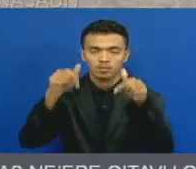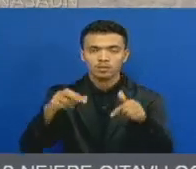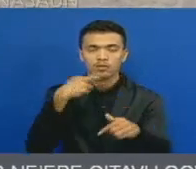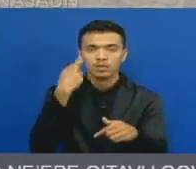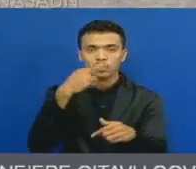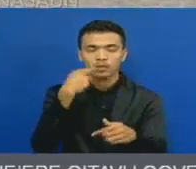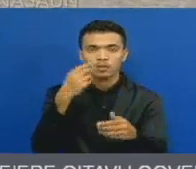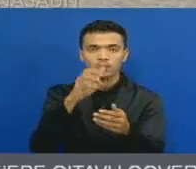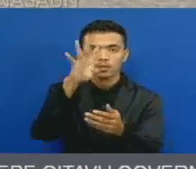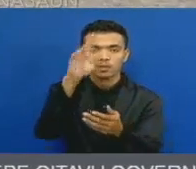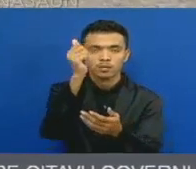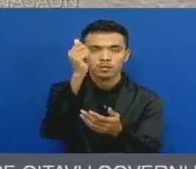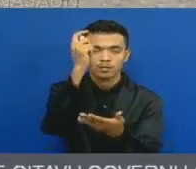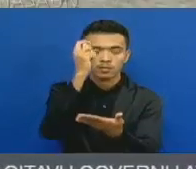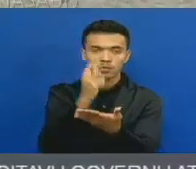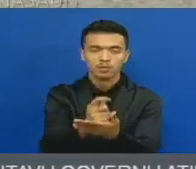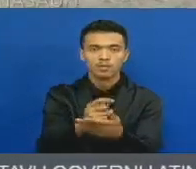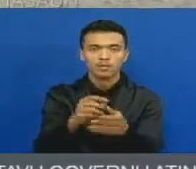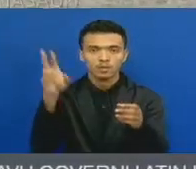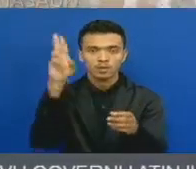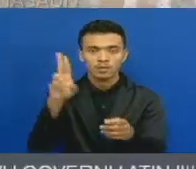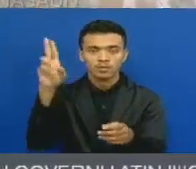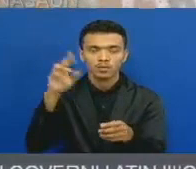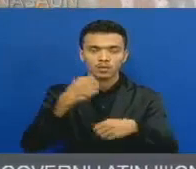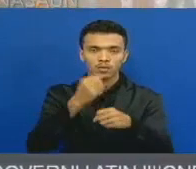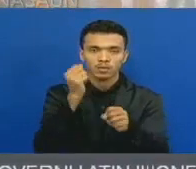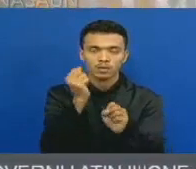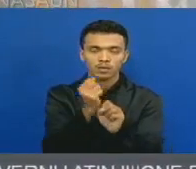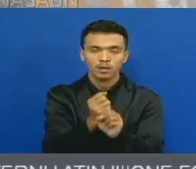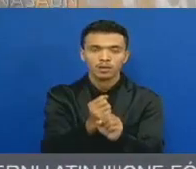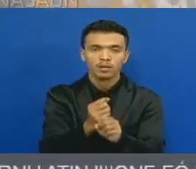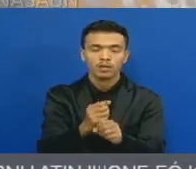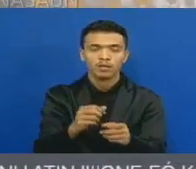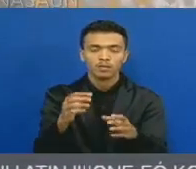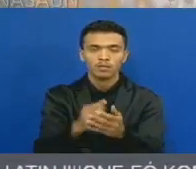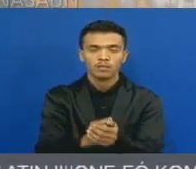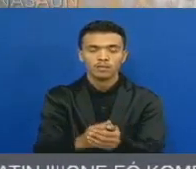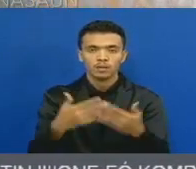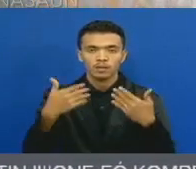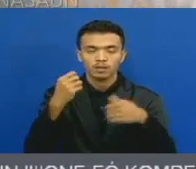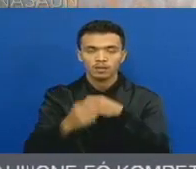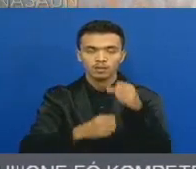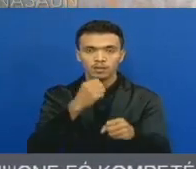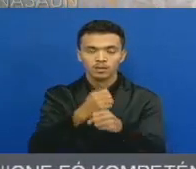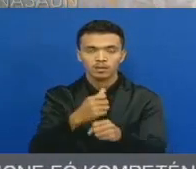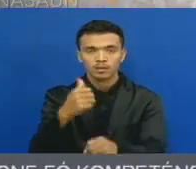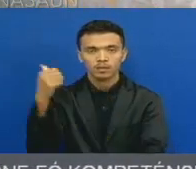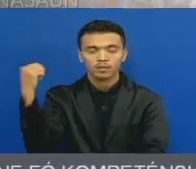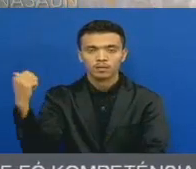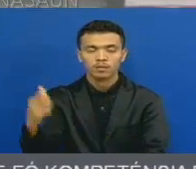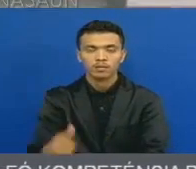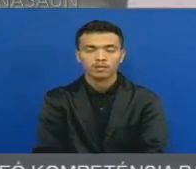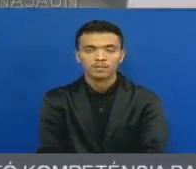natar hectares rihun sanulu resin makase funciona, hodi halo cultivo no koileta ia tinankotuk, husi